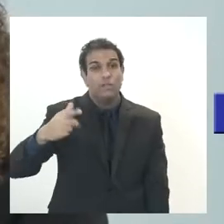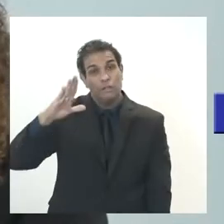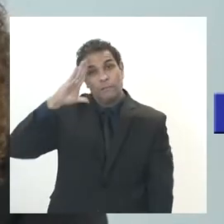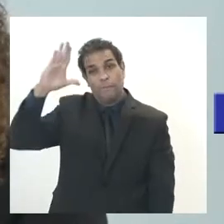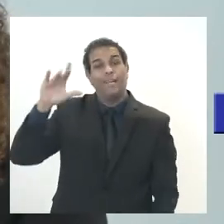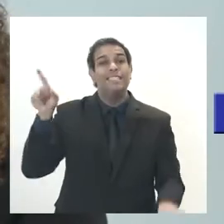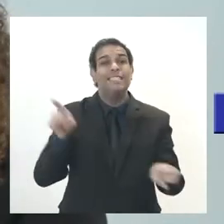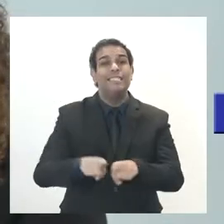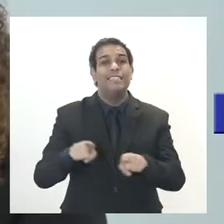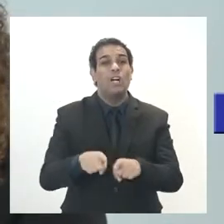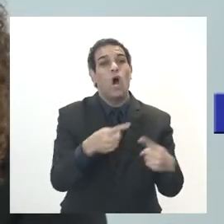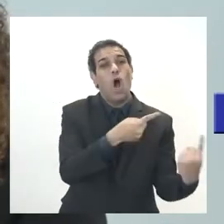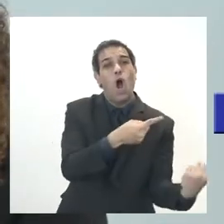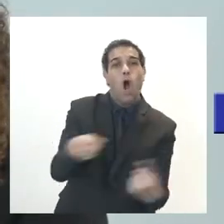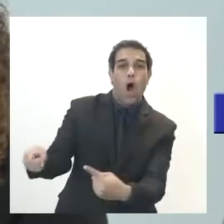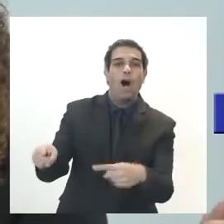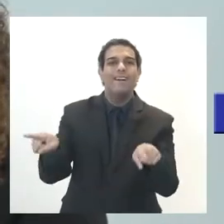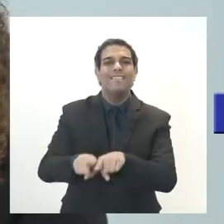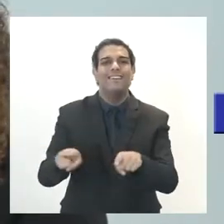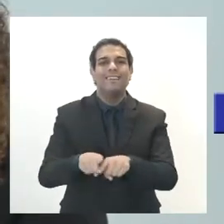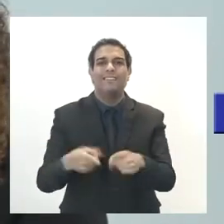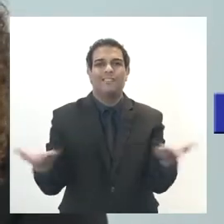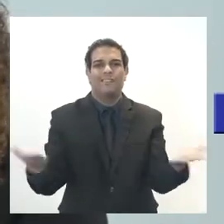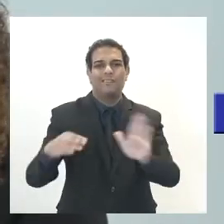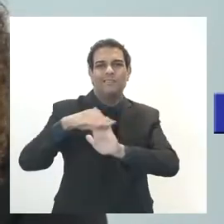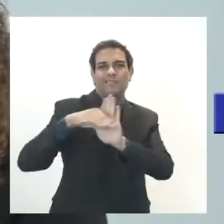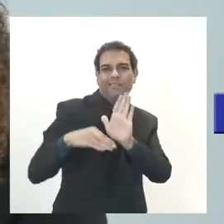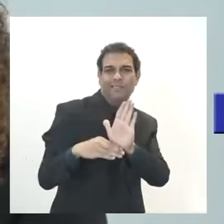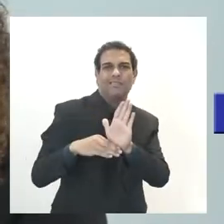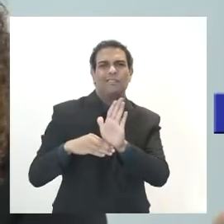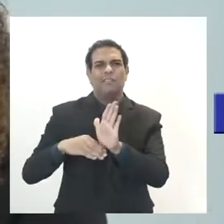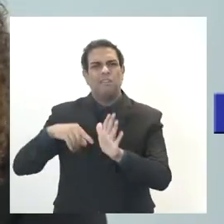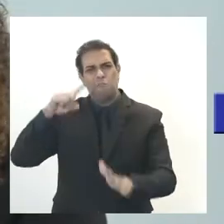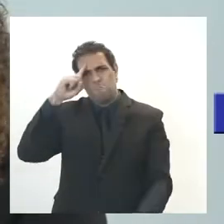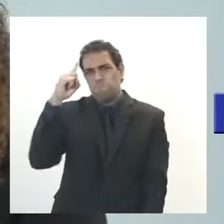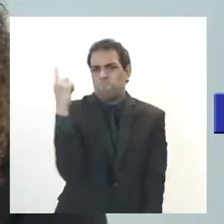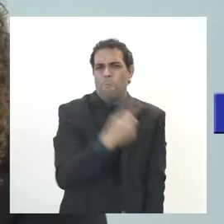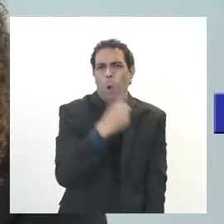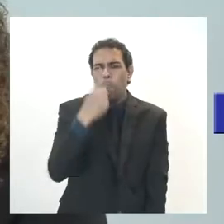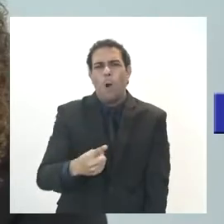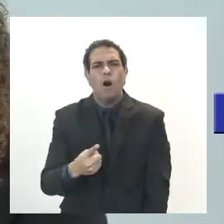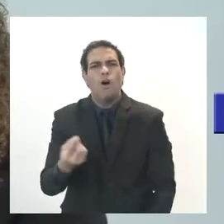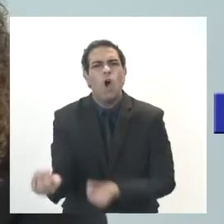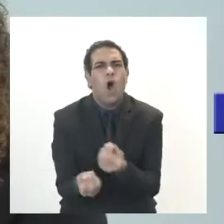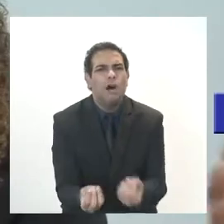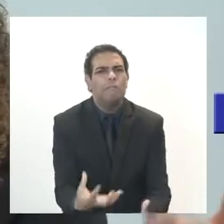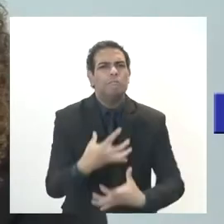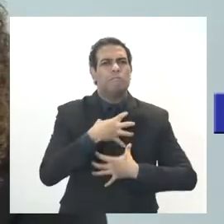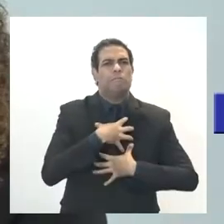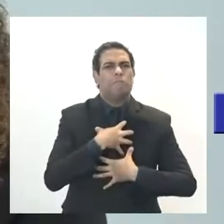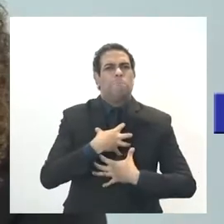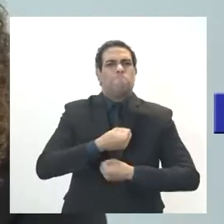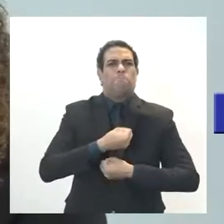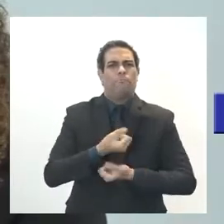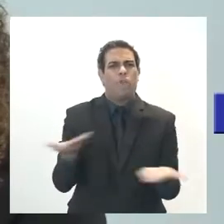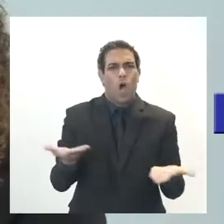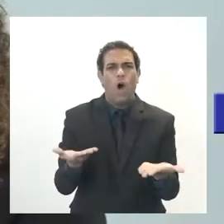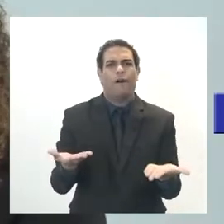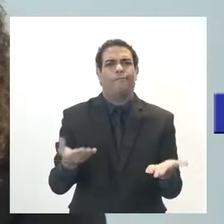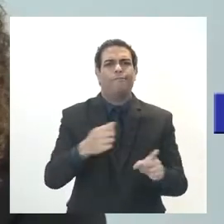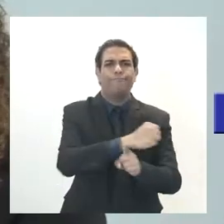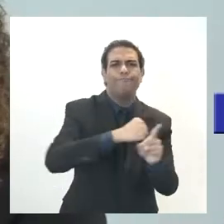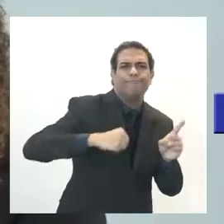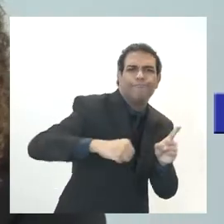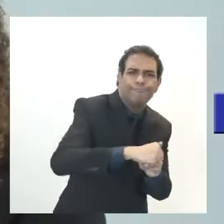e que tem que barrar também essa agenda autoritária e tenta o tempo inteiro né nos ameaçar enquanto o país